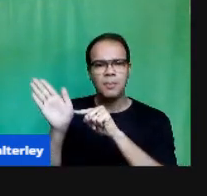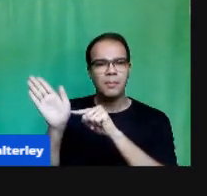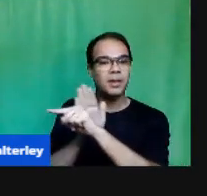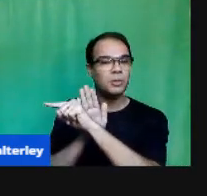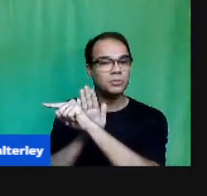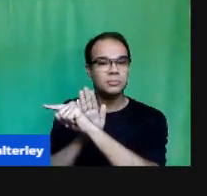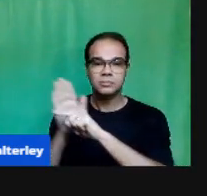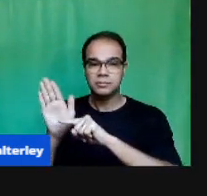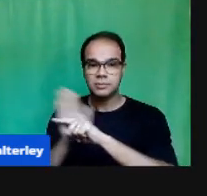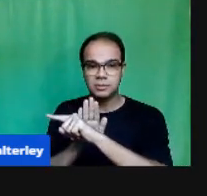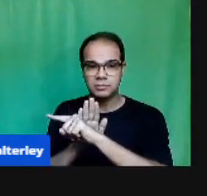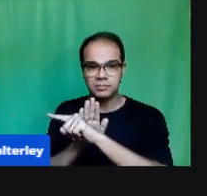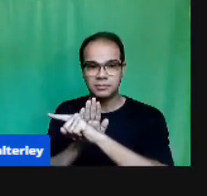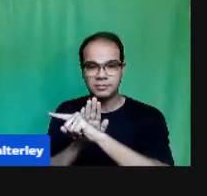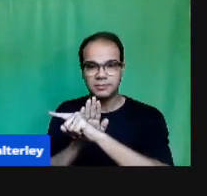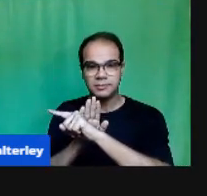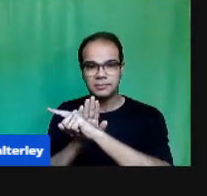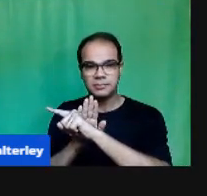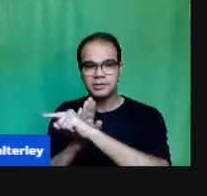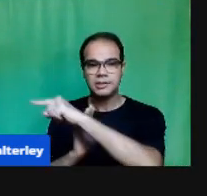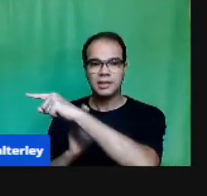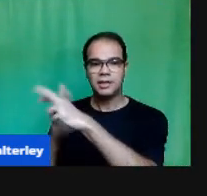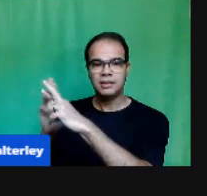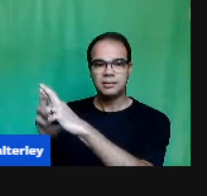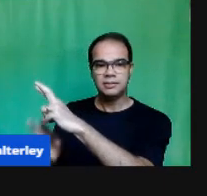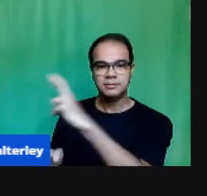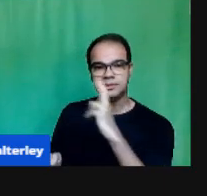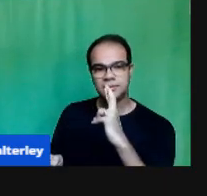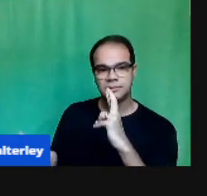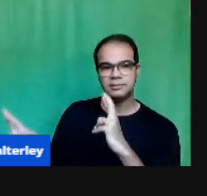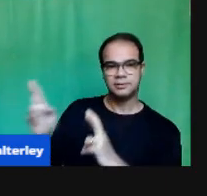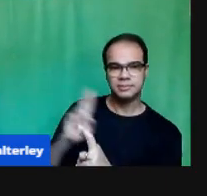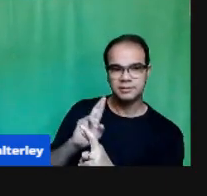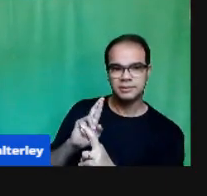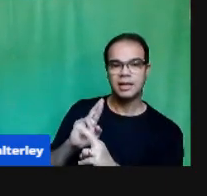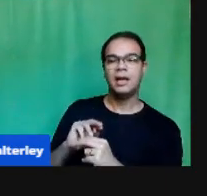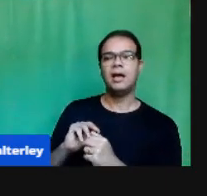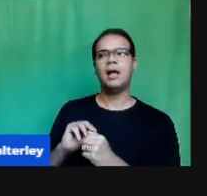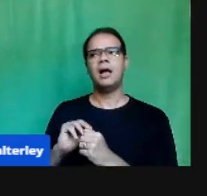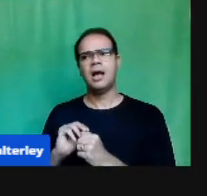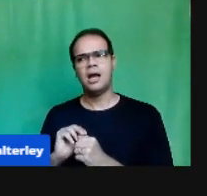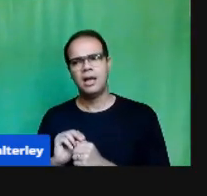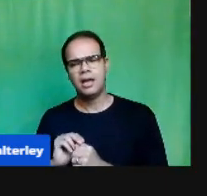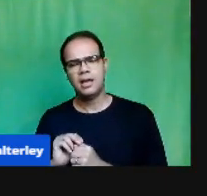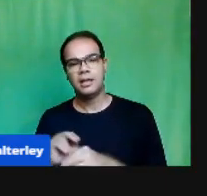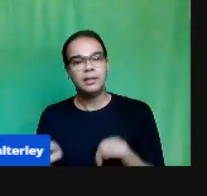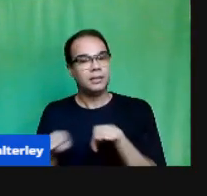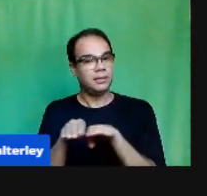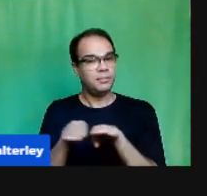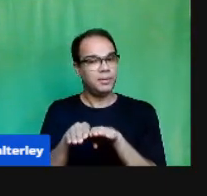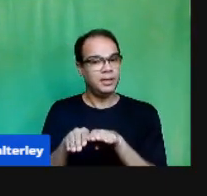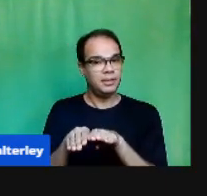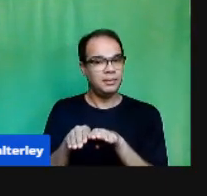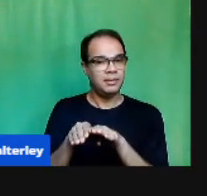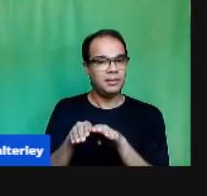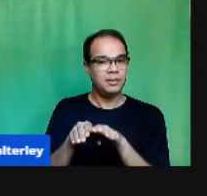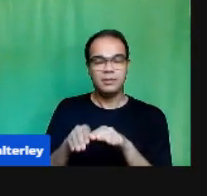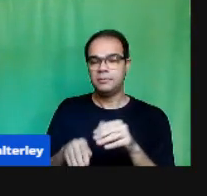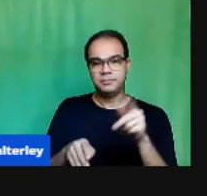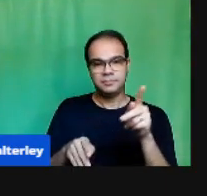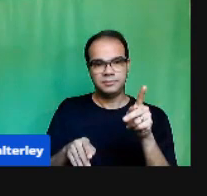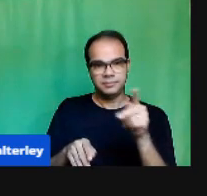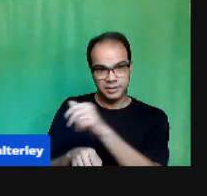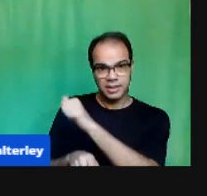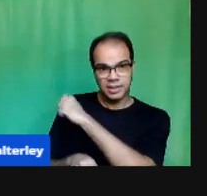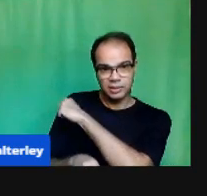E o retorno que os alunos dão aos professores das atividades propostas, é